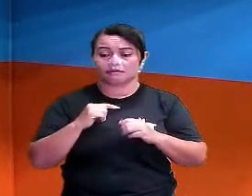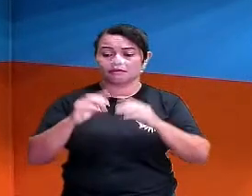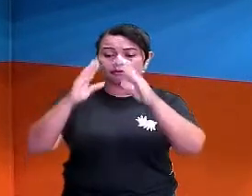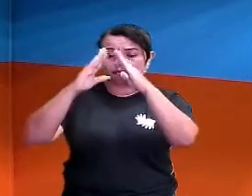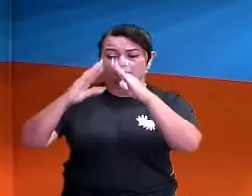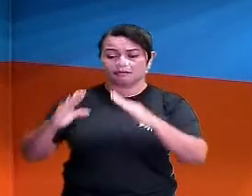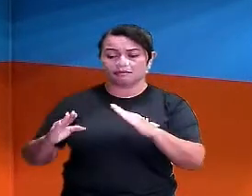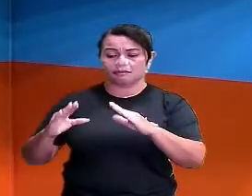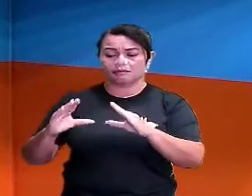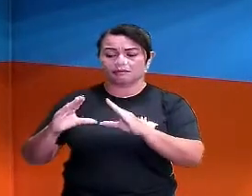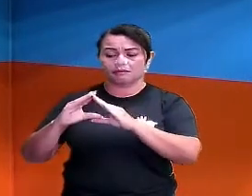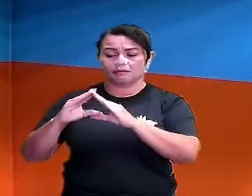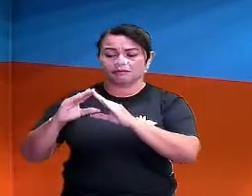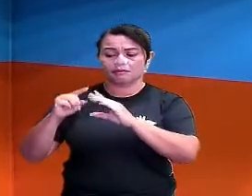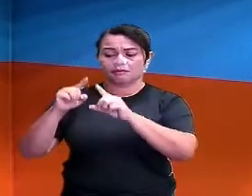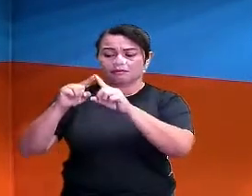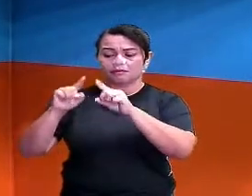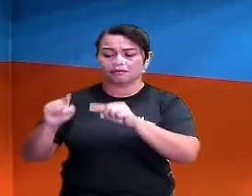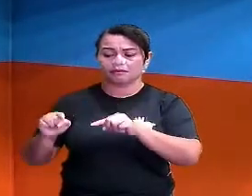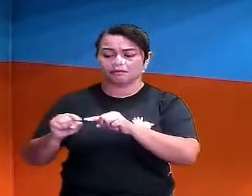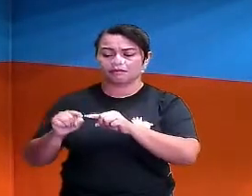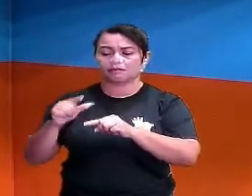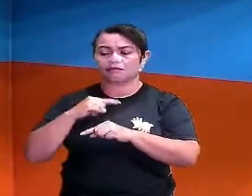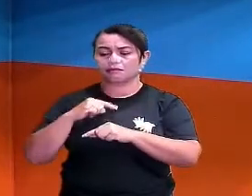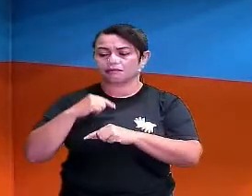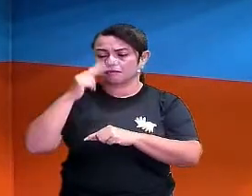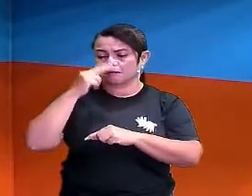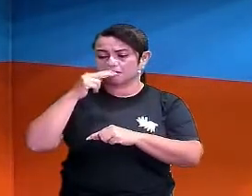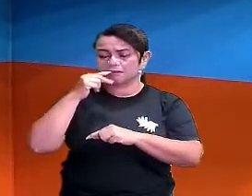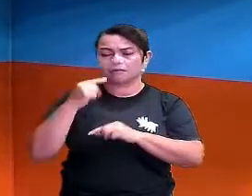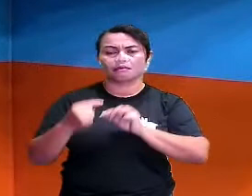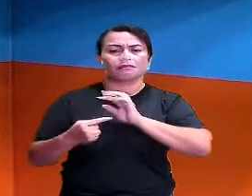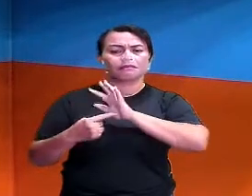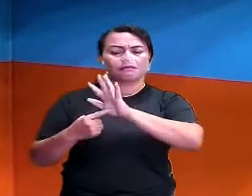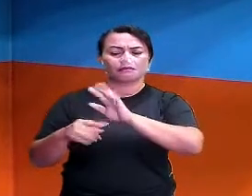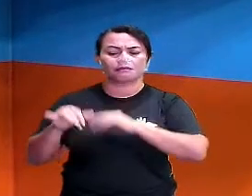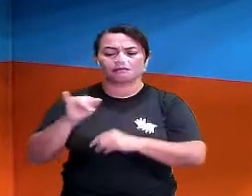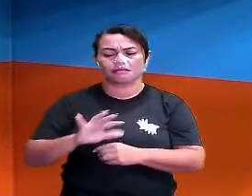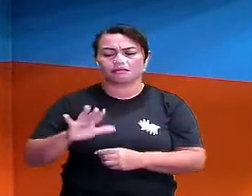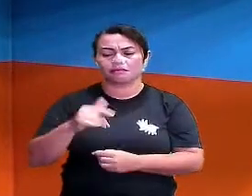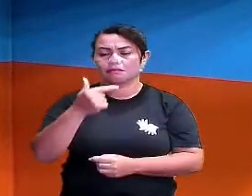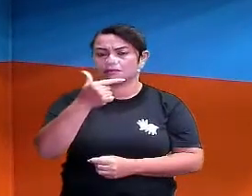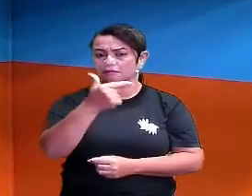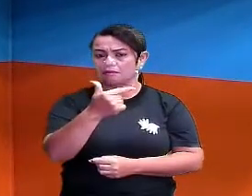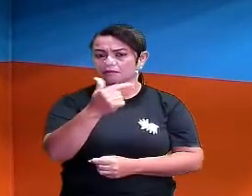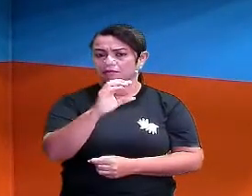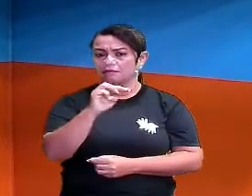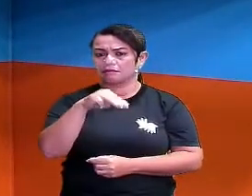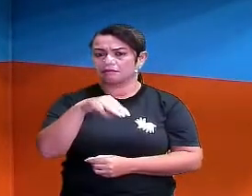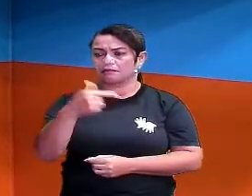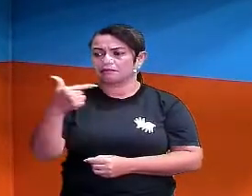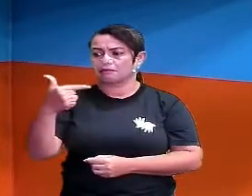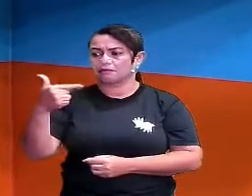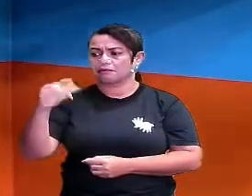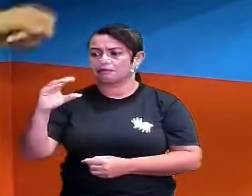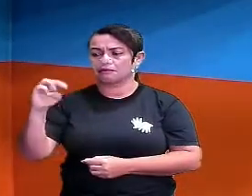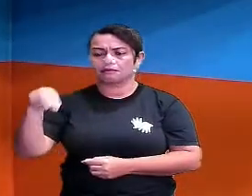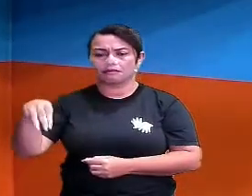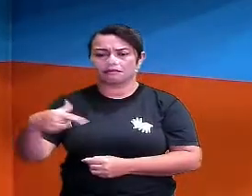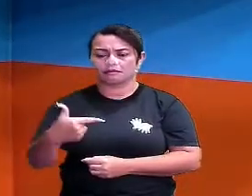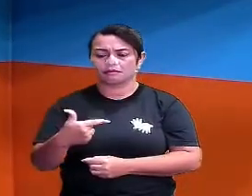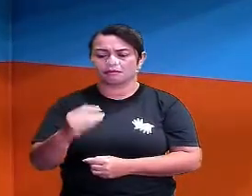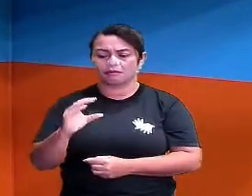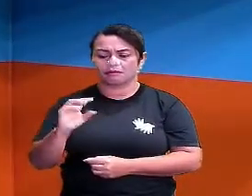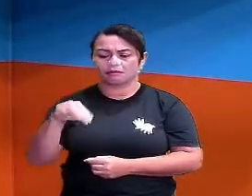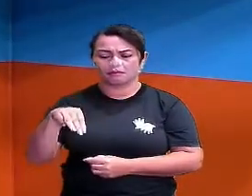triângulo possuem a mesma medida. Então, a gente tem aqui uma representação, 2 centímetros, 2 centímetros, 2 centímetros